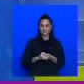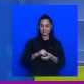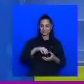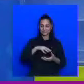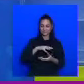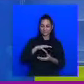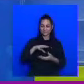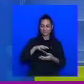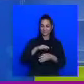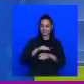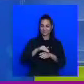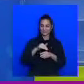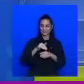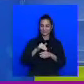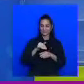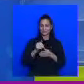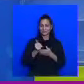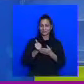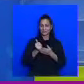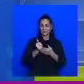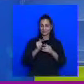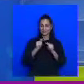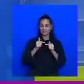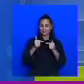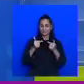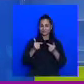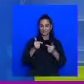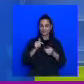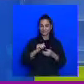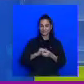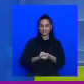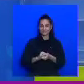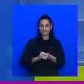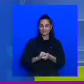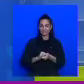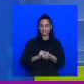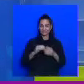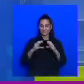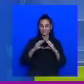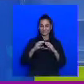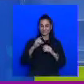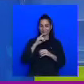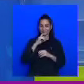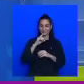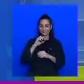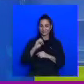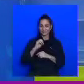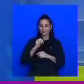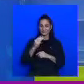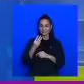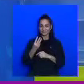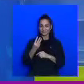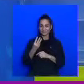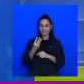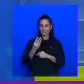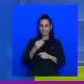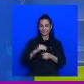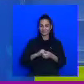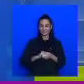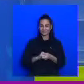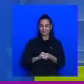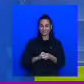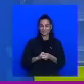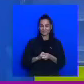O globo girando, você chamando, a sorte chegando. Bola verde número 03.